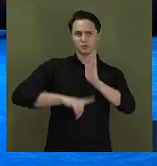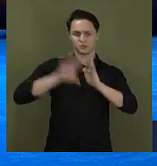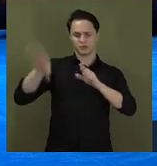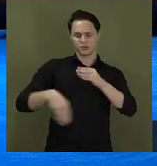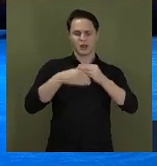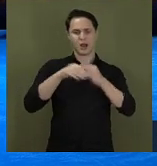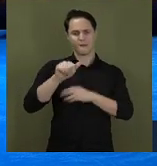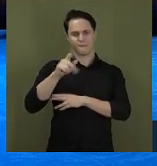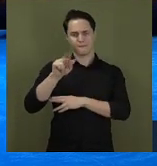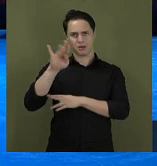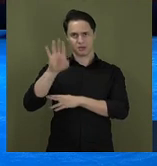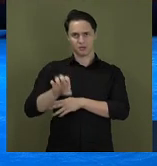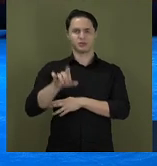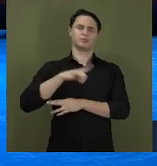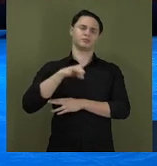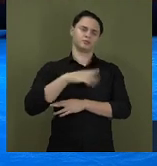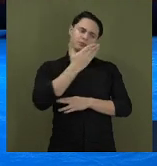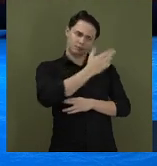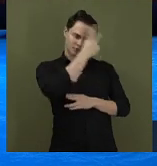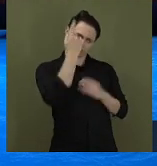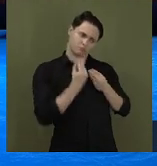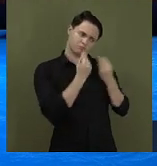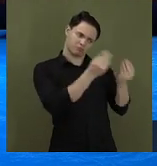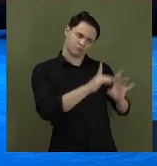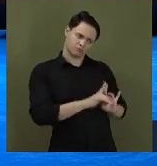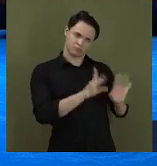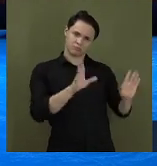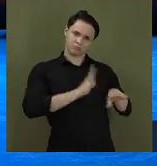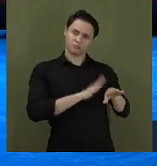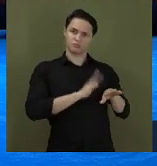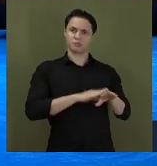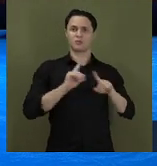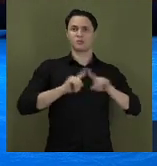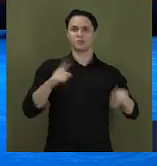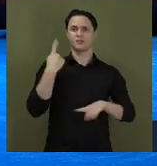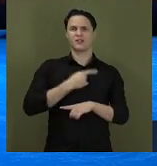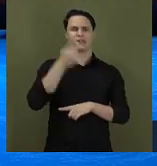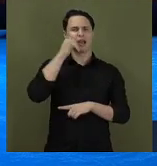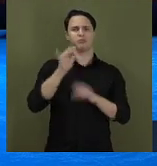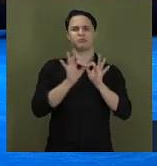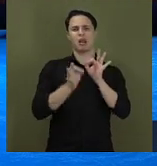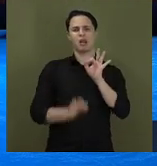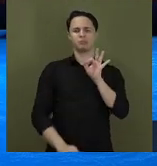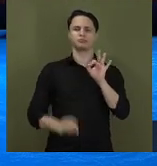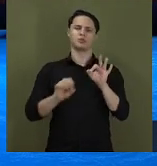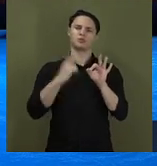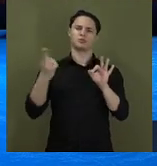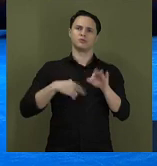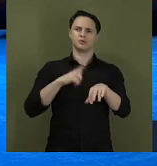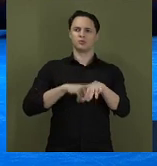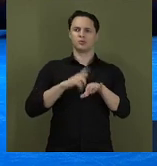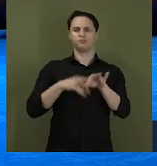à parte, e evidentemente quem está concedendo mais ainda, mas para que nós não fujamos, porque senão terminamos